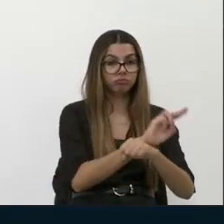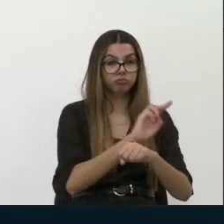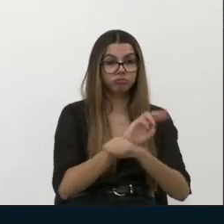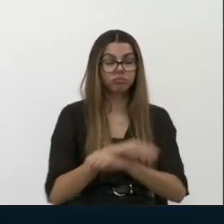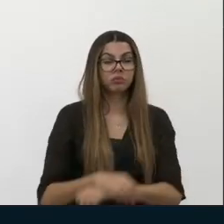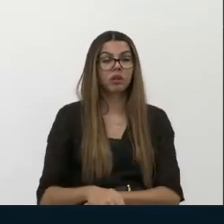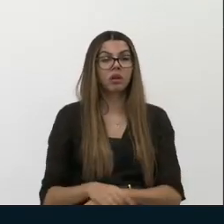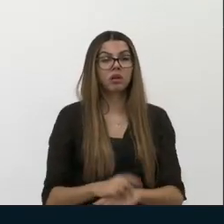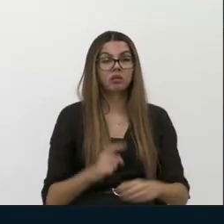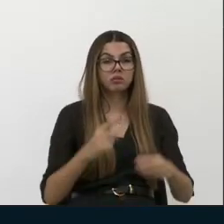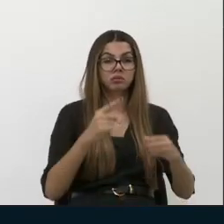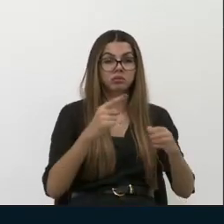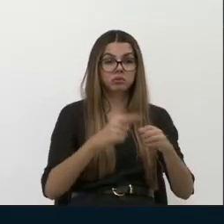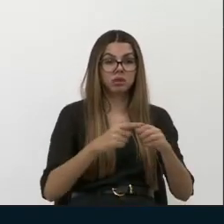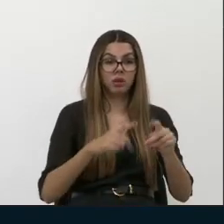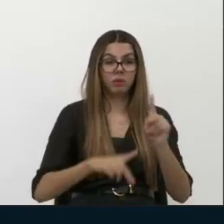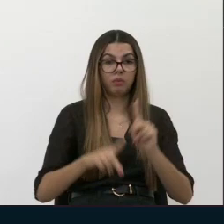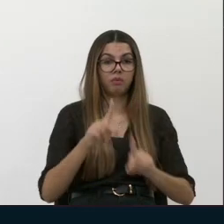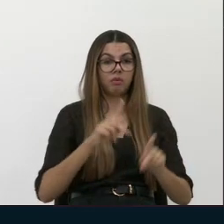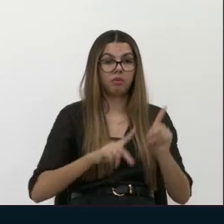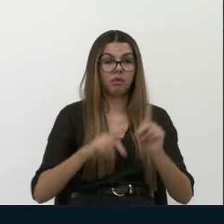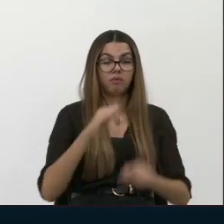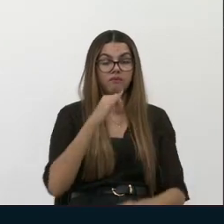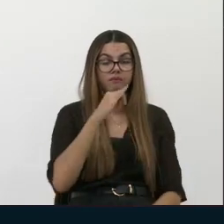agrega nada para a população.